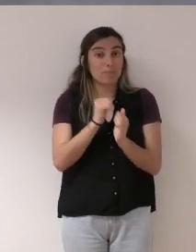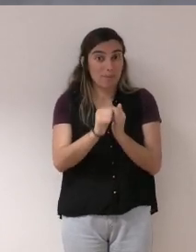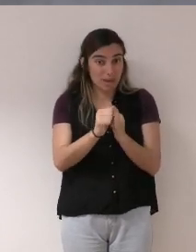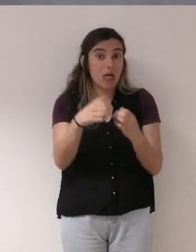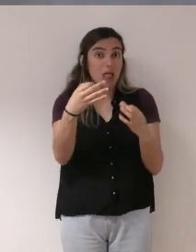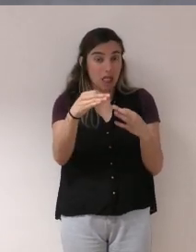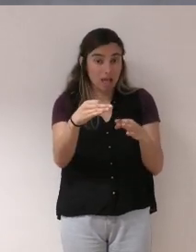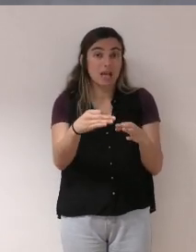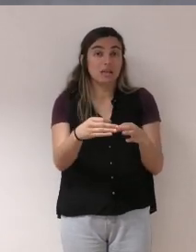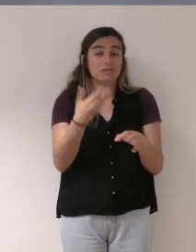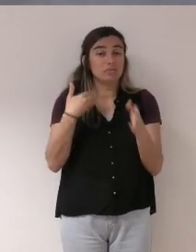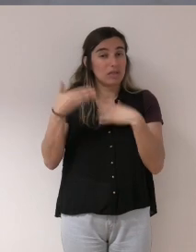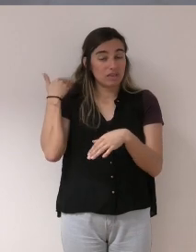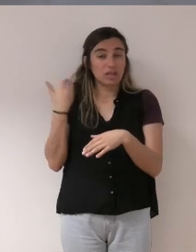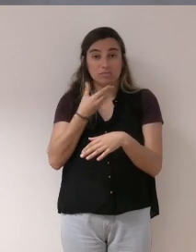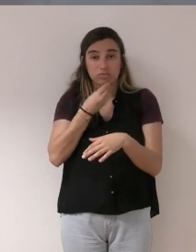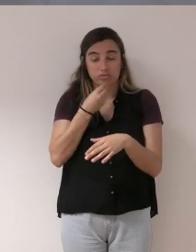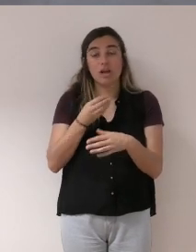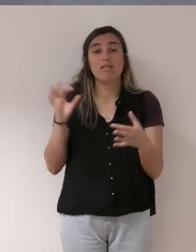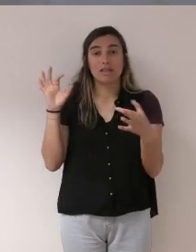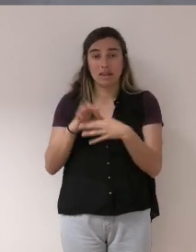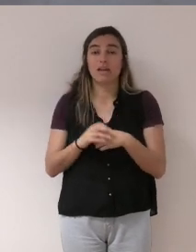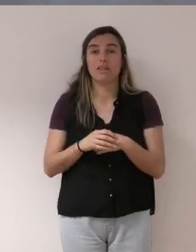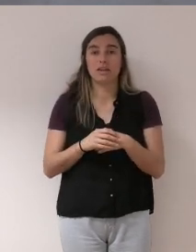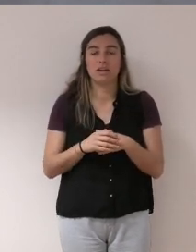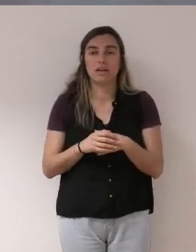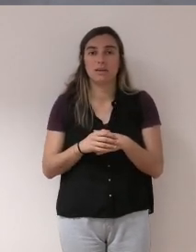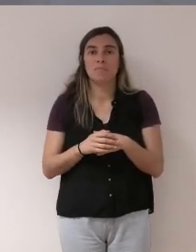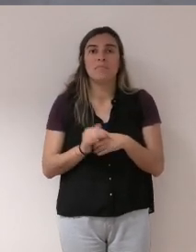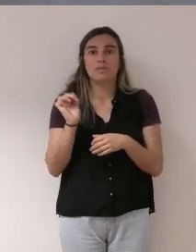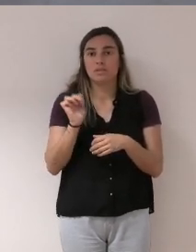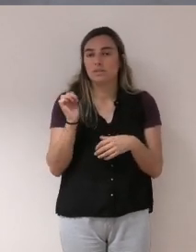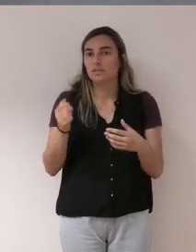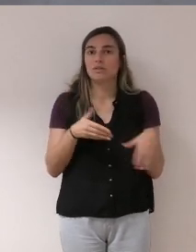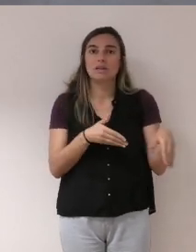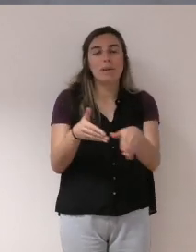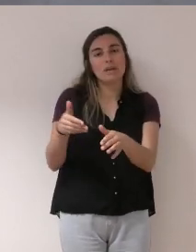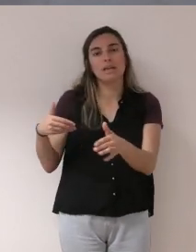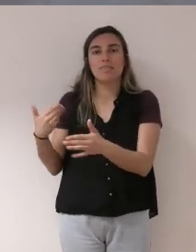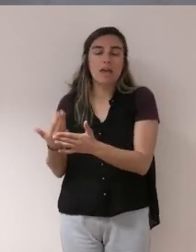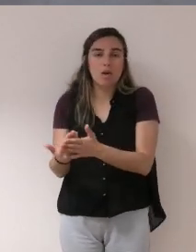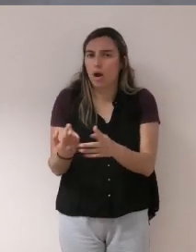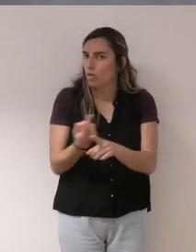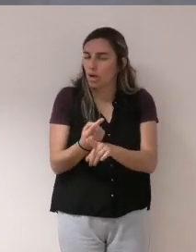maço. fichas.